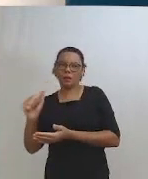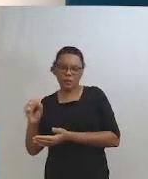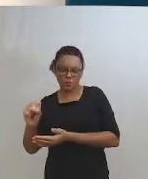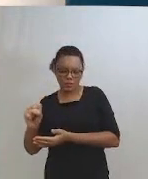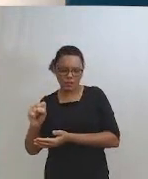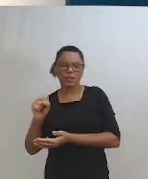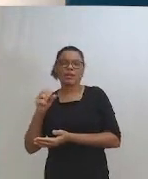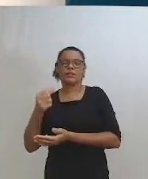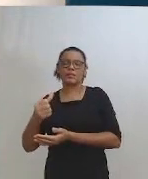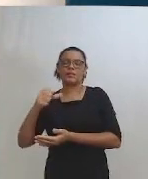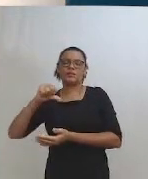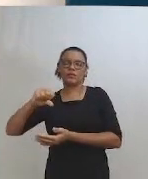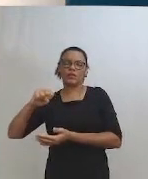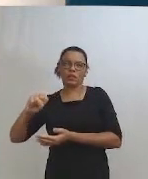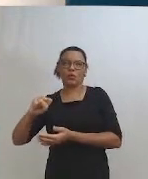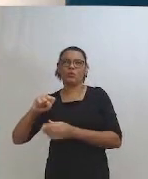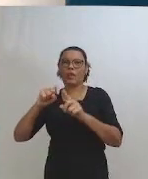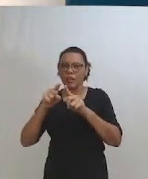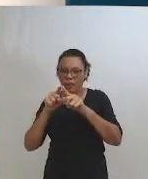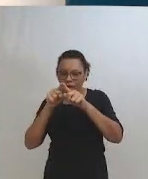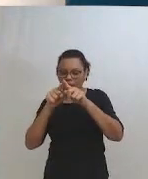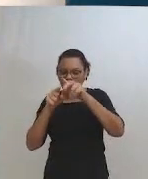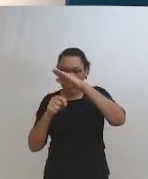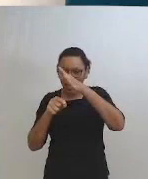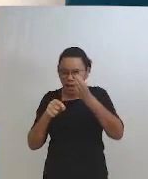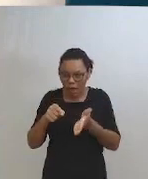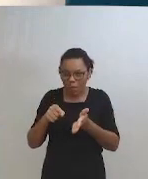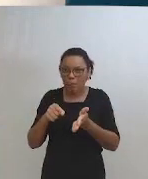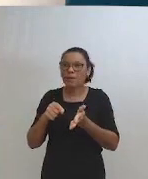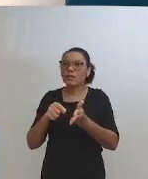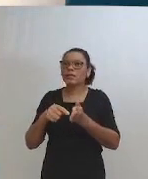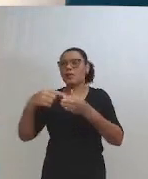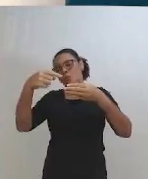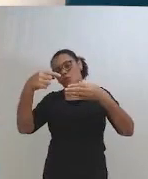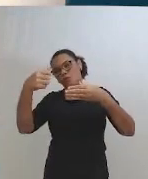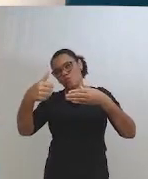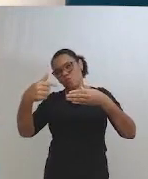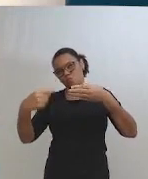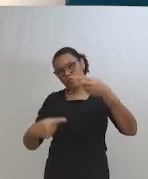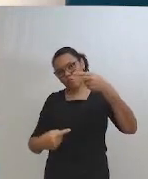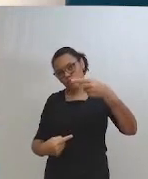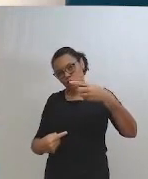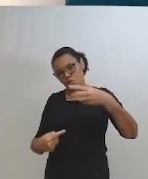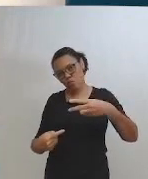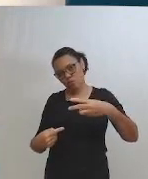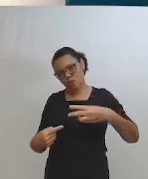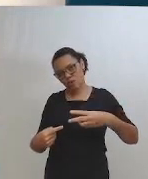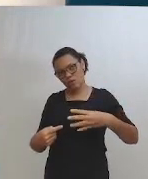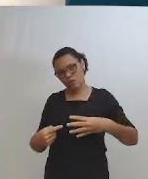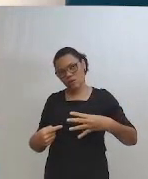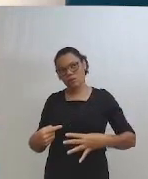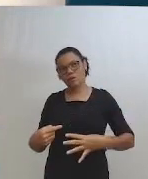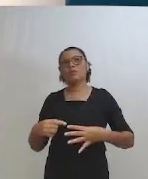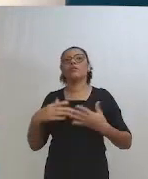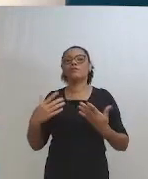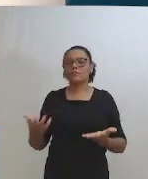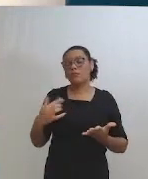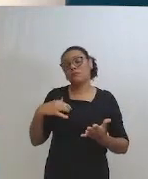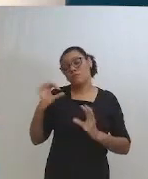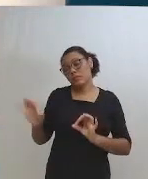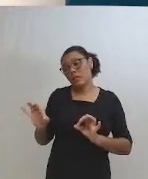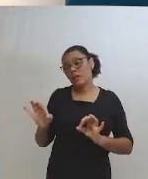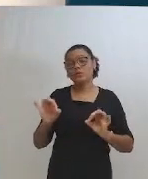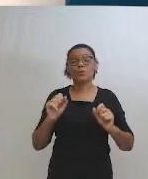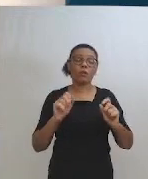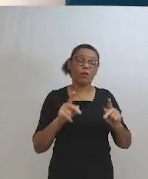60698, abro um parênteses e enumero quais especifica os elementos que vão ser pesquisados. Está certo. Perfeito. Esse é o caminho.